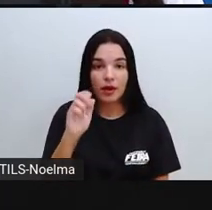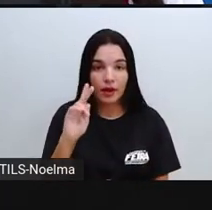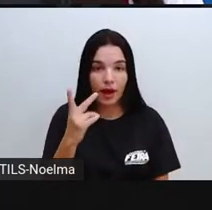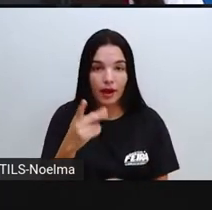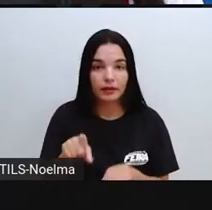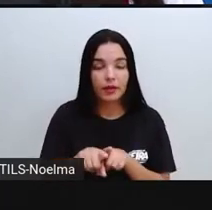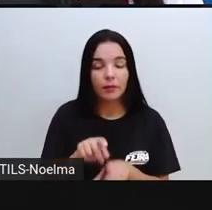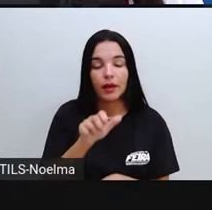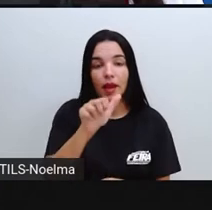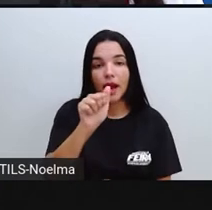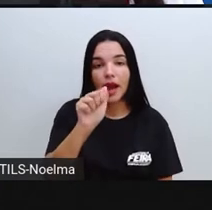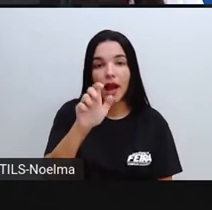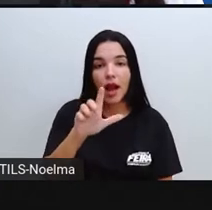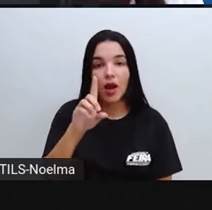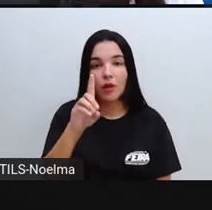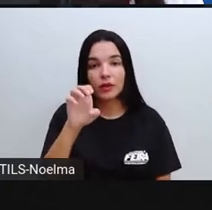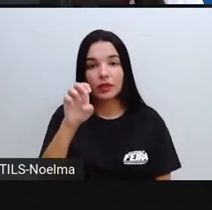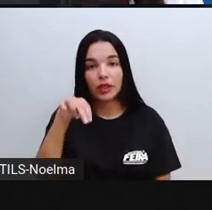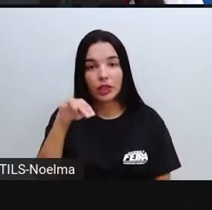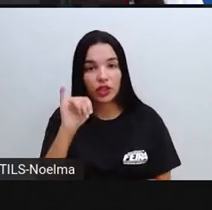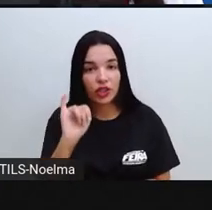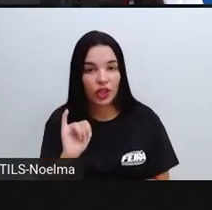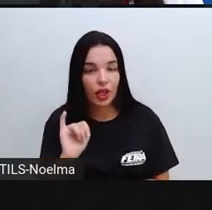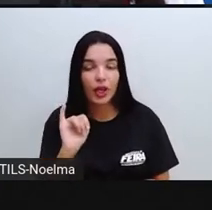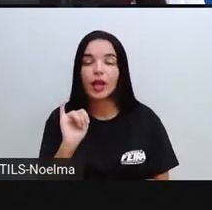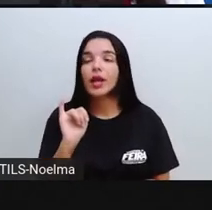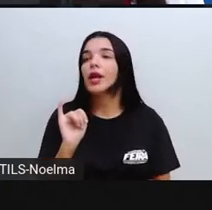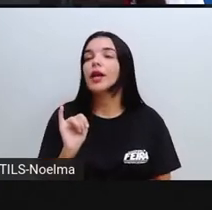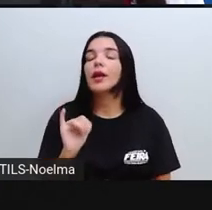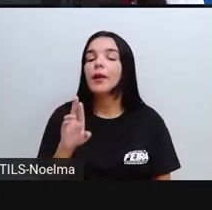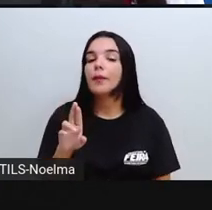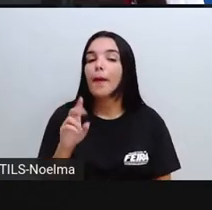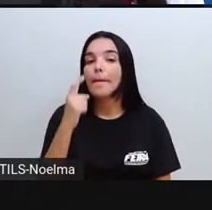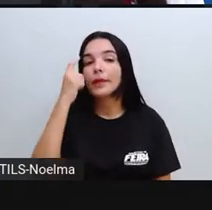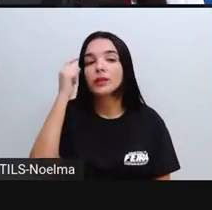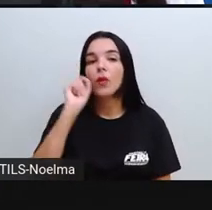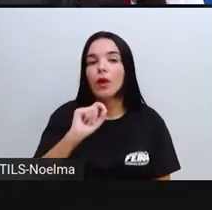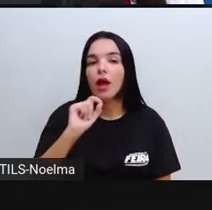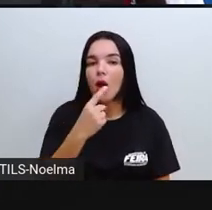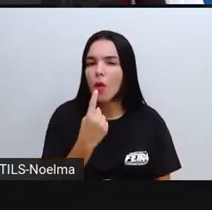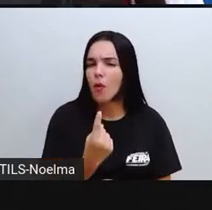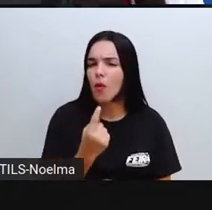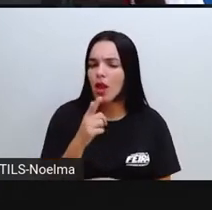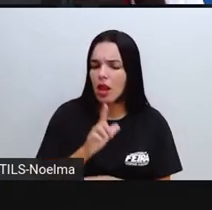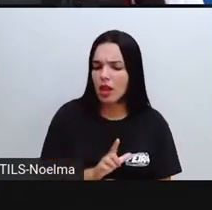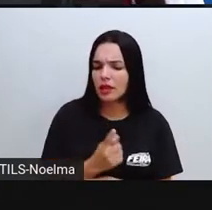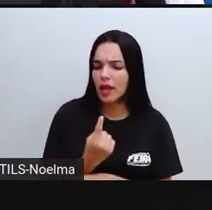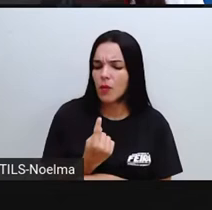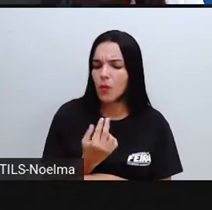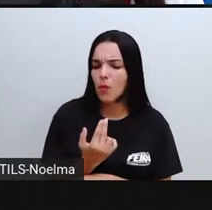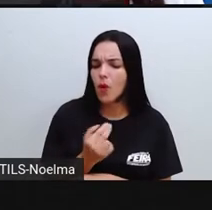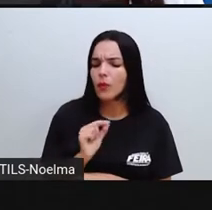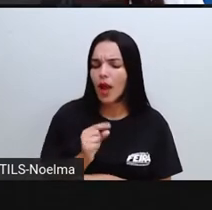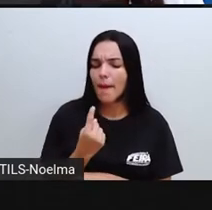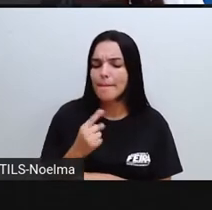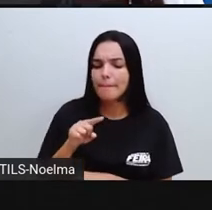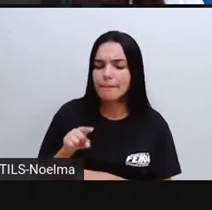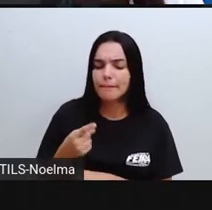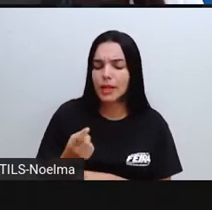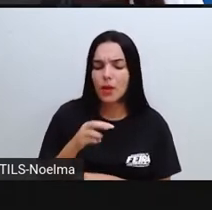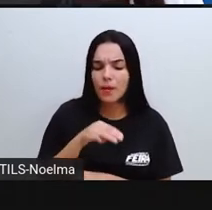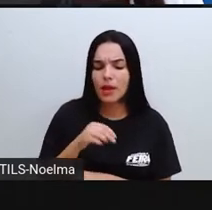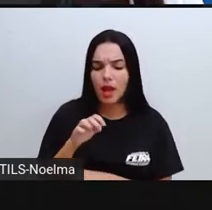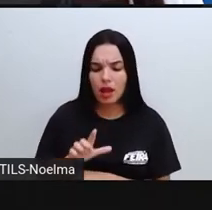a 1.000 mililitros, certo? Assim, independentemente do que ela vai escolher, a soma precisa